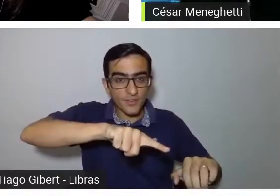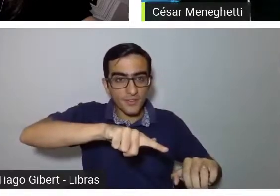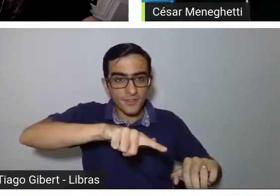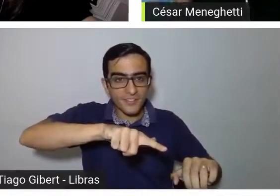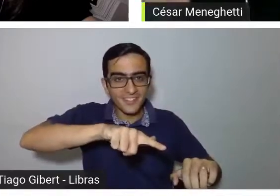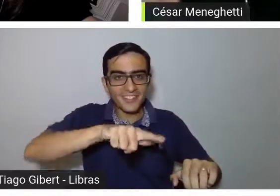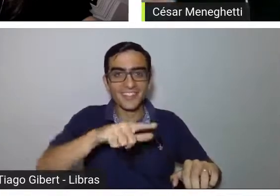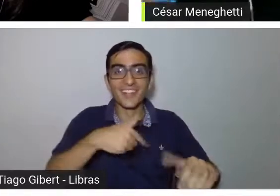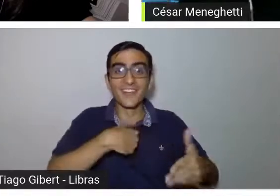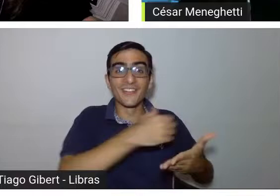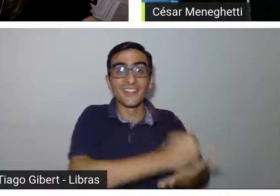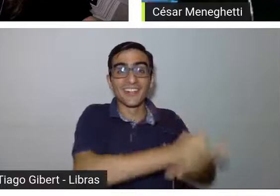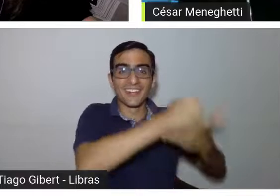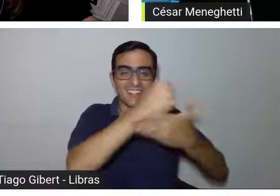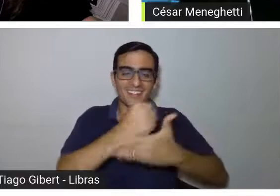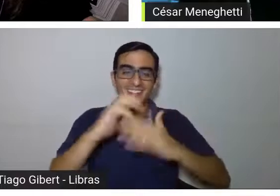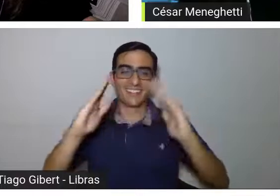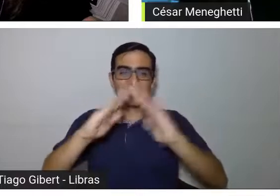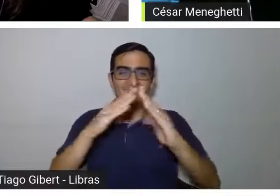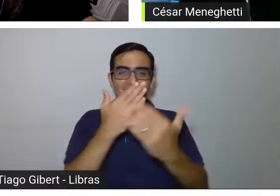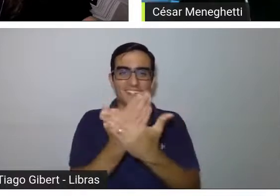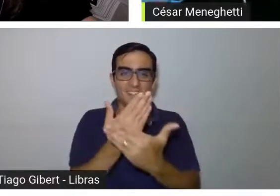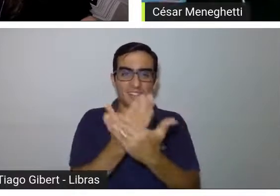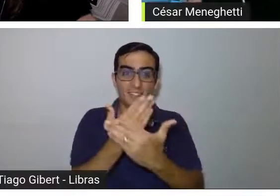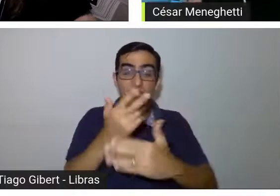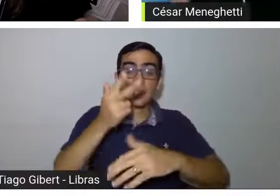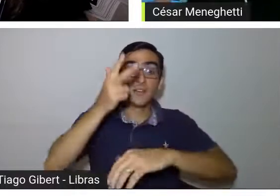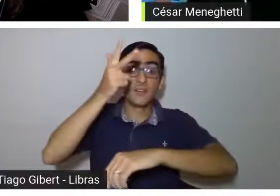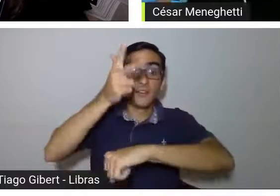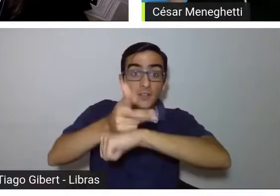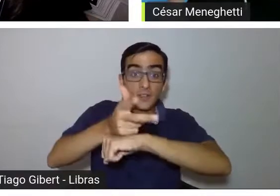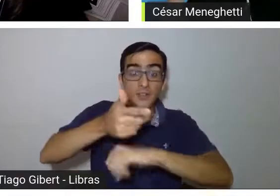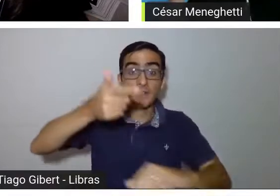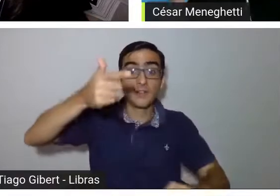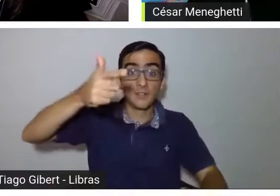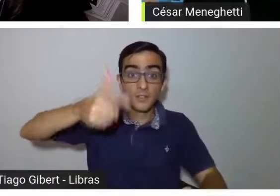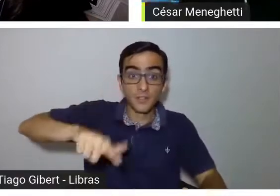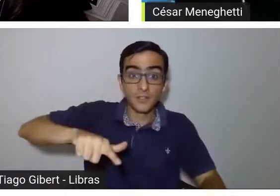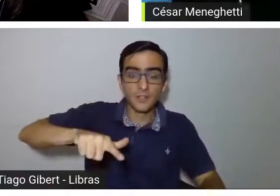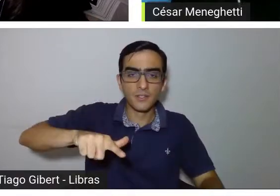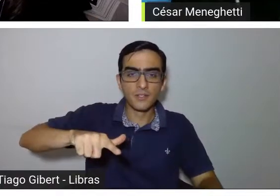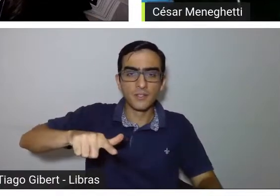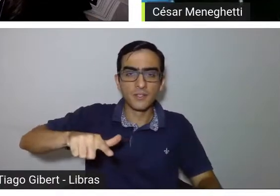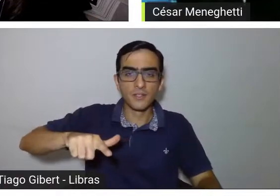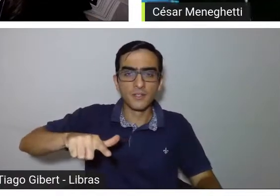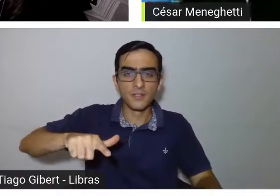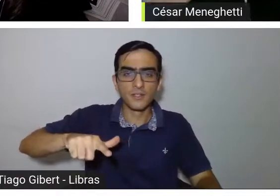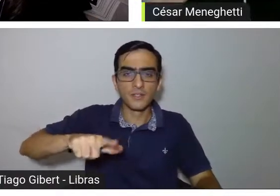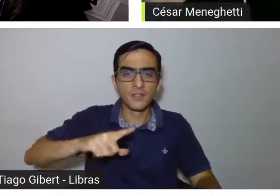essa TV na escola e filmei de novo num sistema ormai